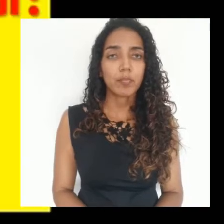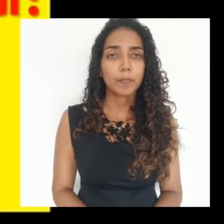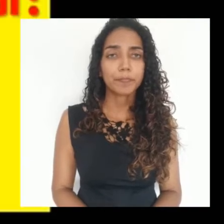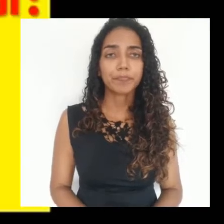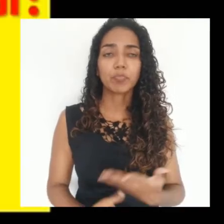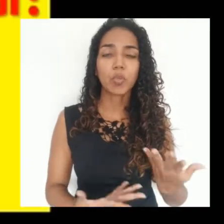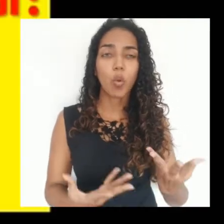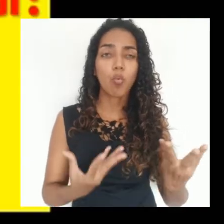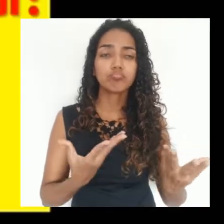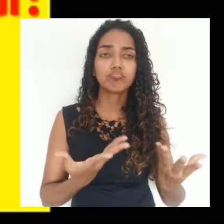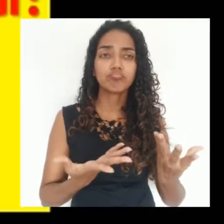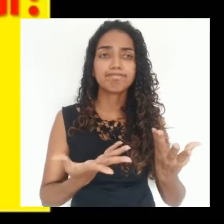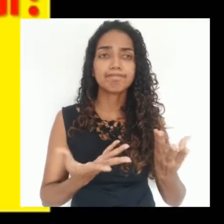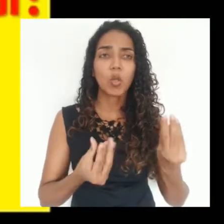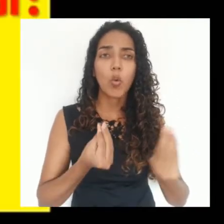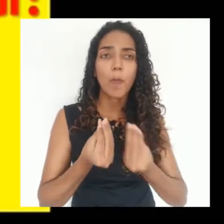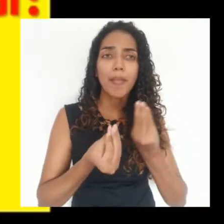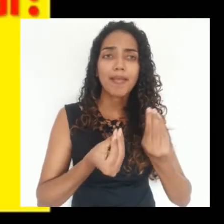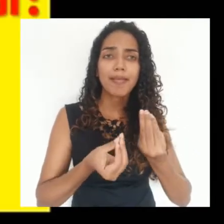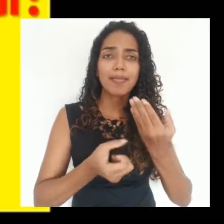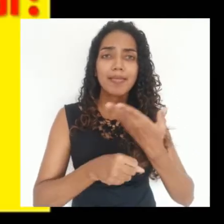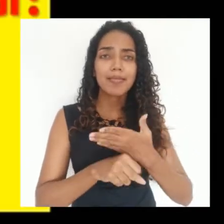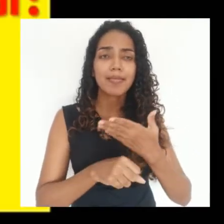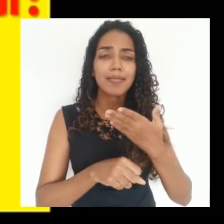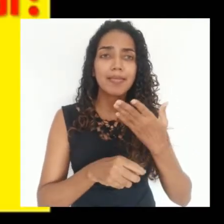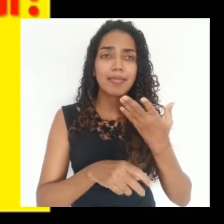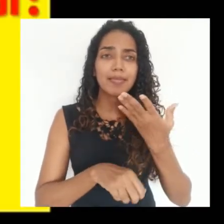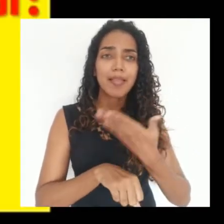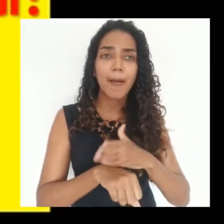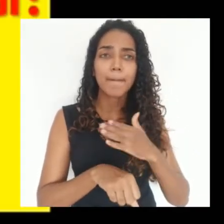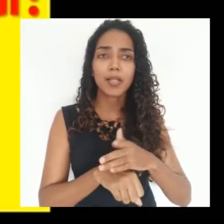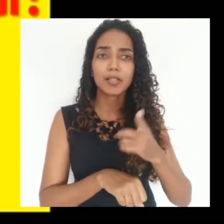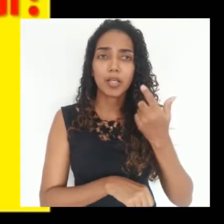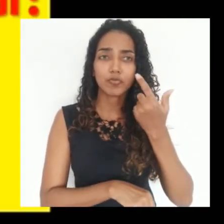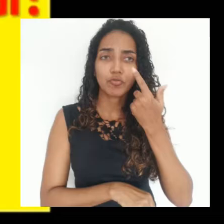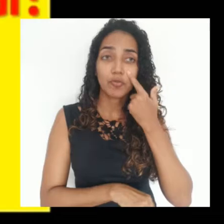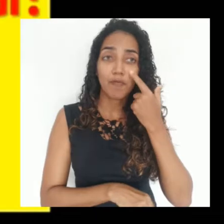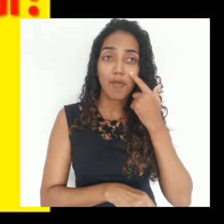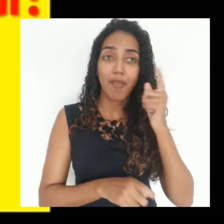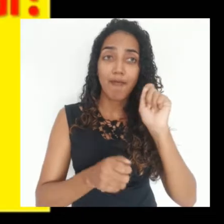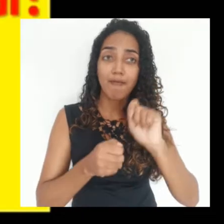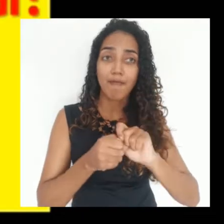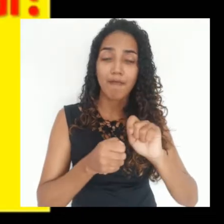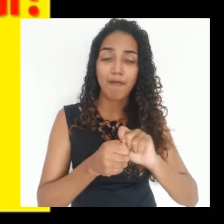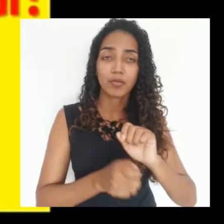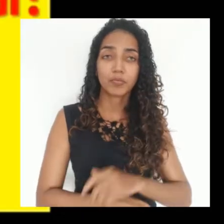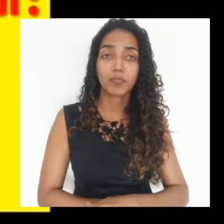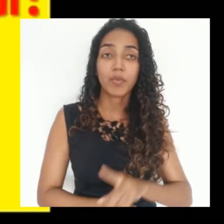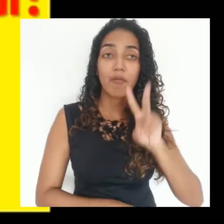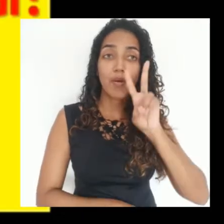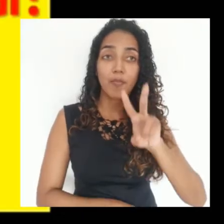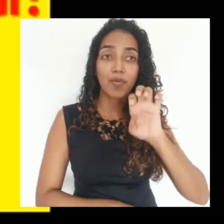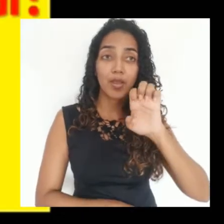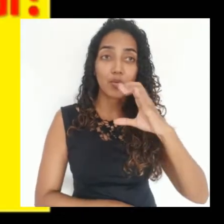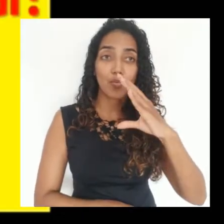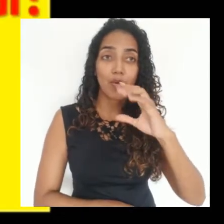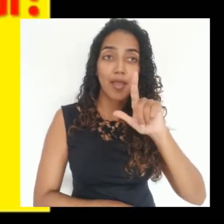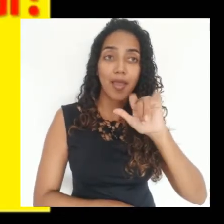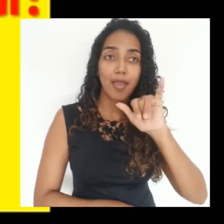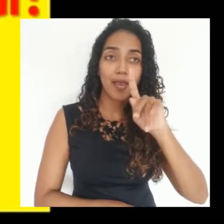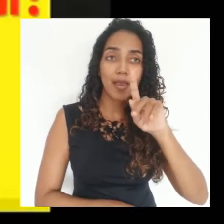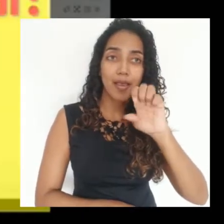é que a gente implementa isso? Vamos aqui olhar no Eclipse para a gente ver como é que essa implementação pode ser